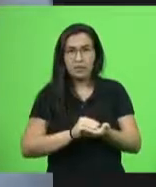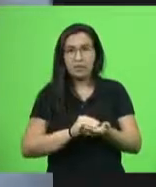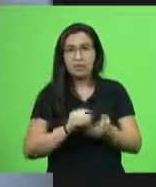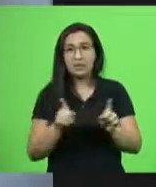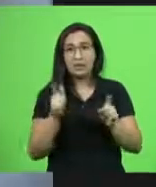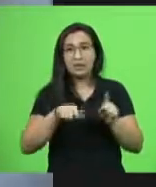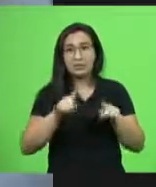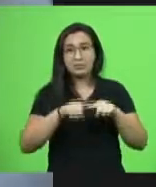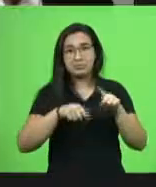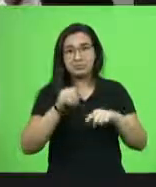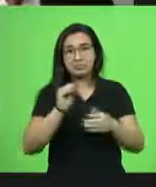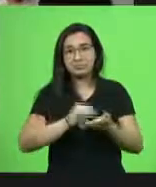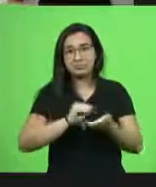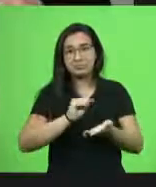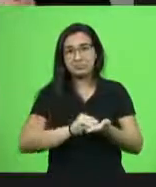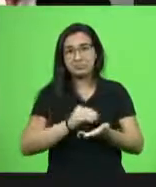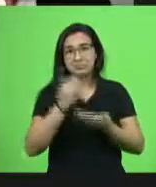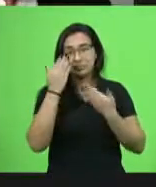deputado Kennedy.